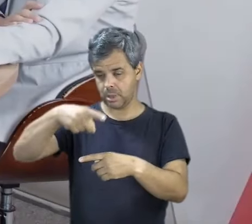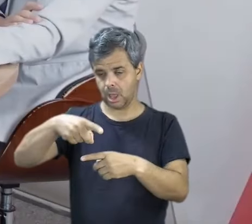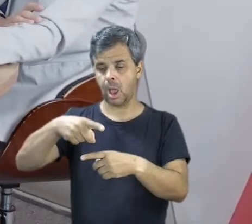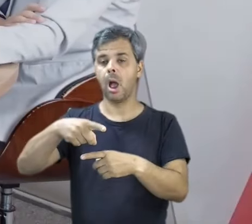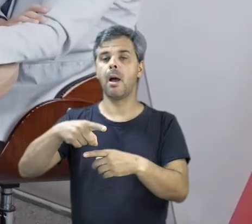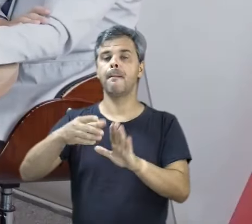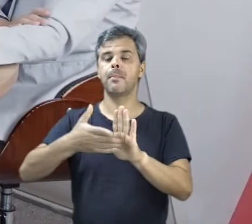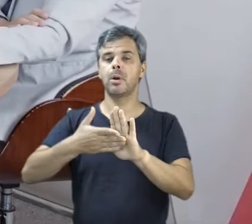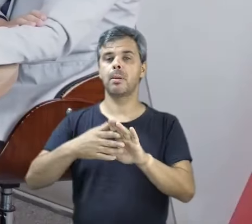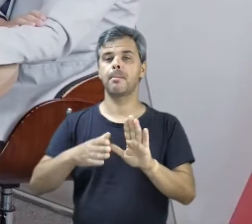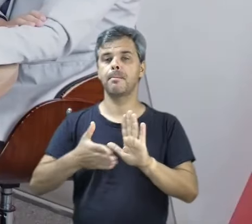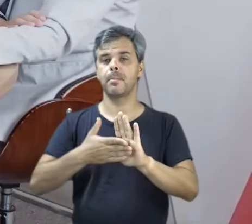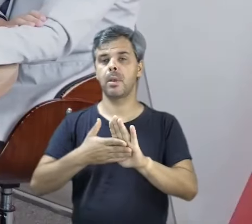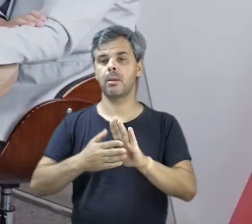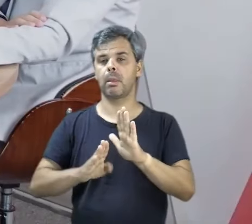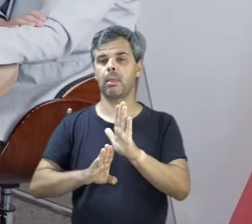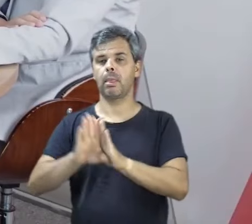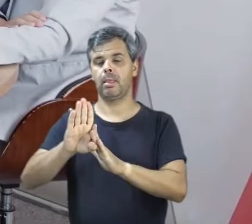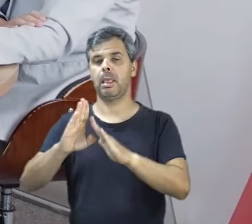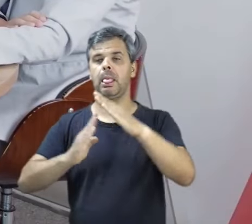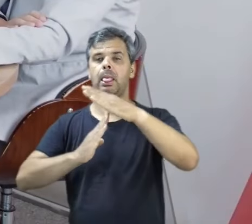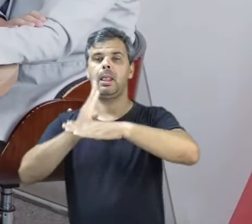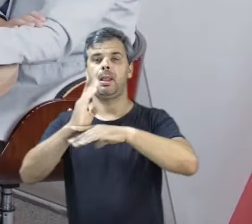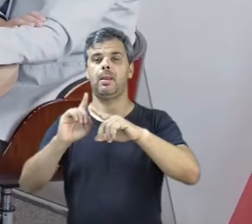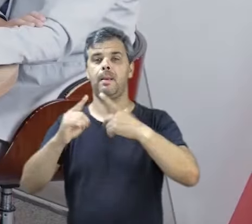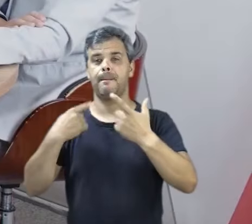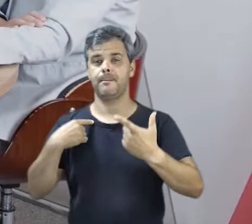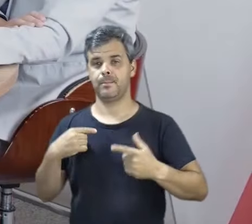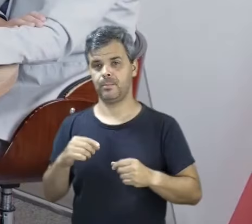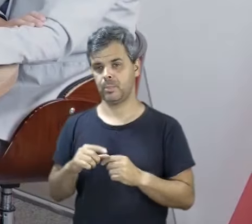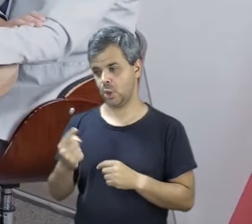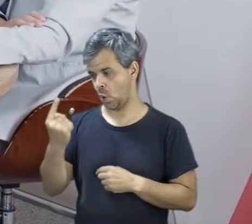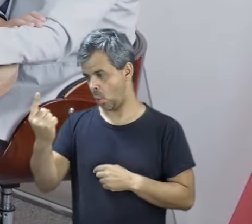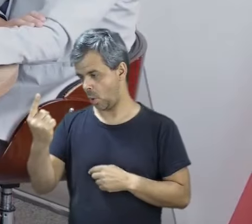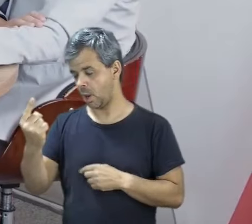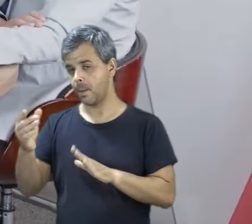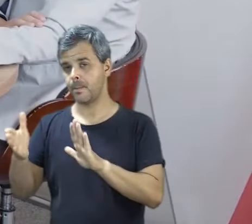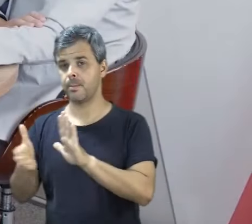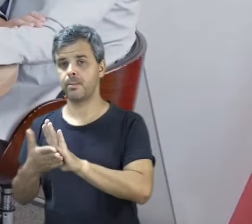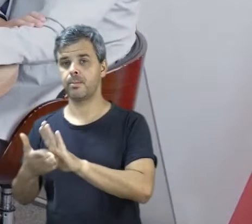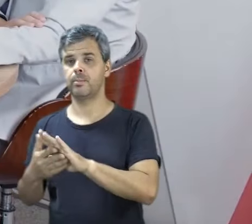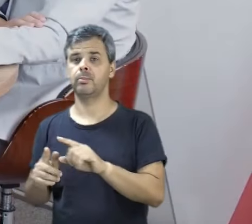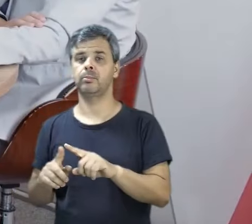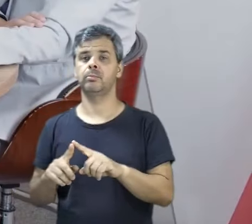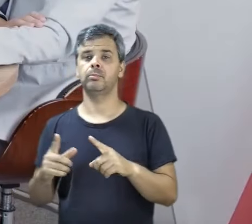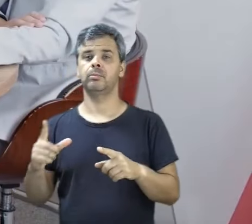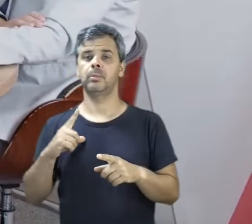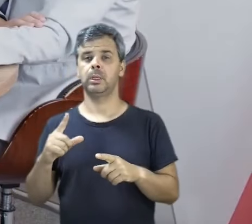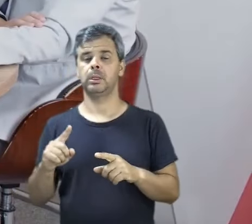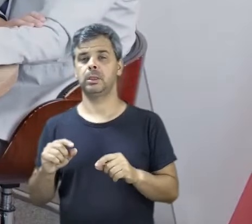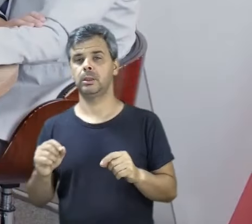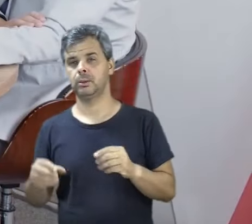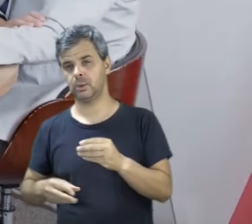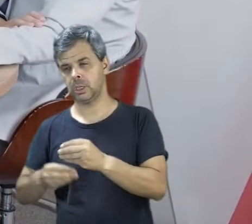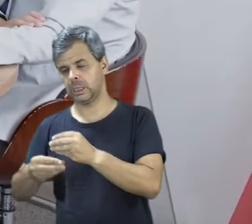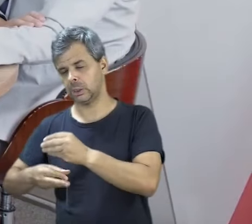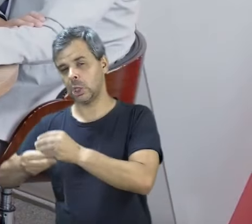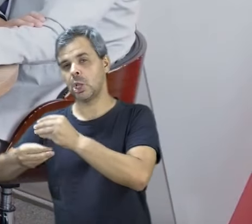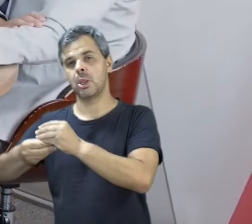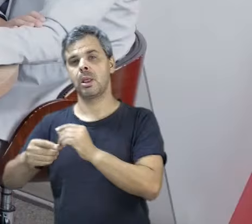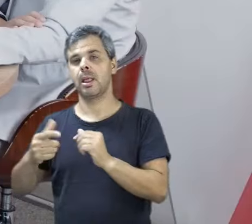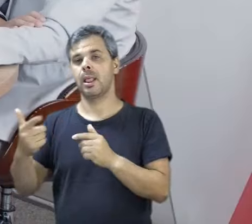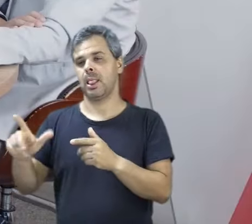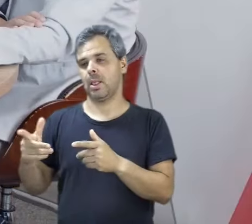de propostas excedentes, né? Eles pegavam uma única proposta e aí tentando colocar todas para